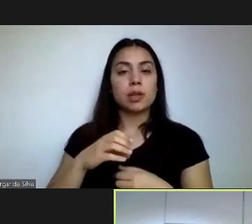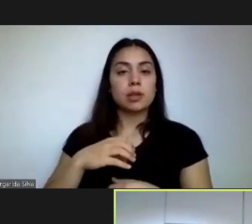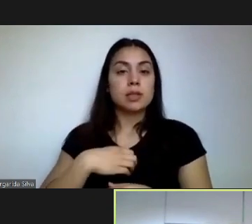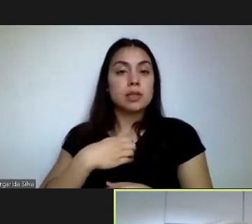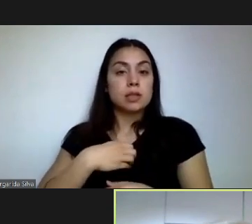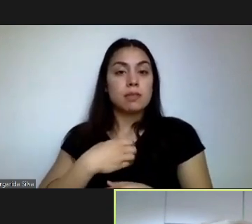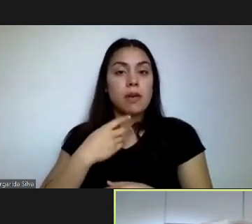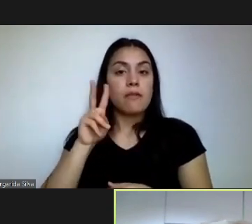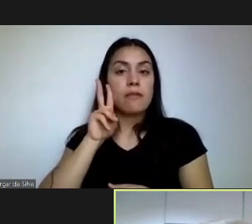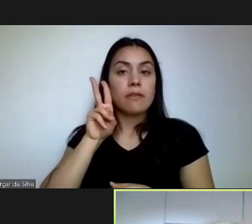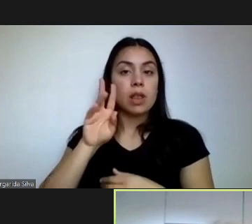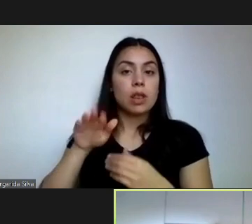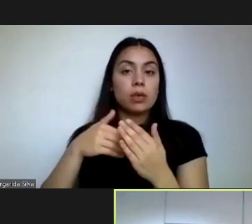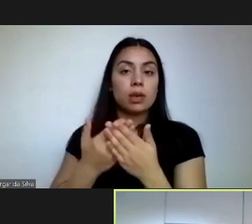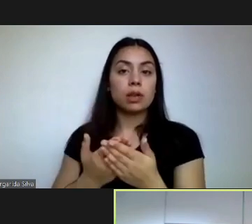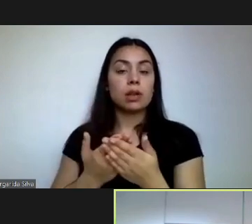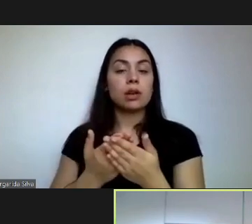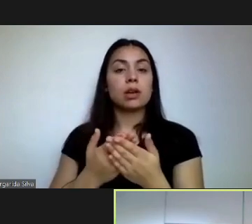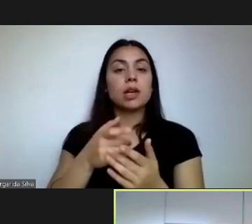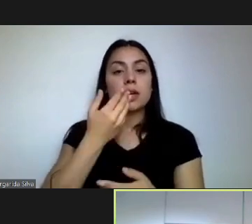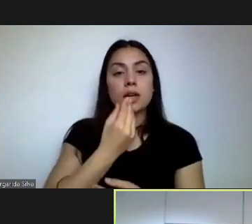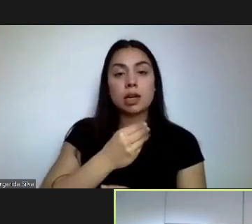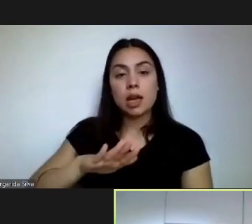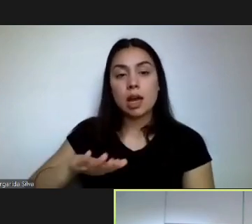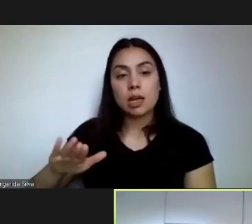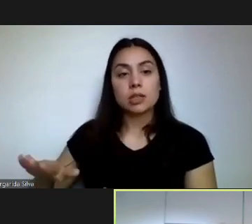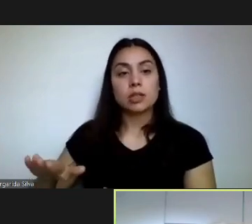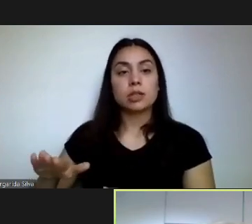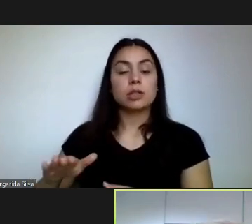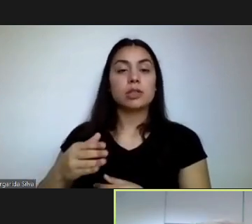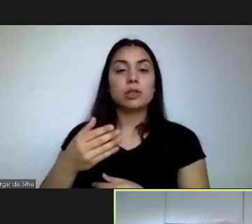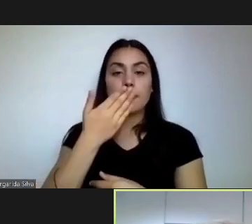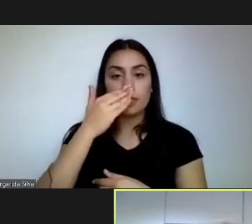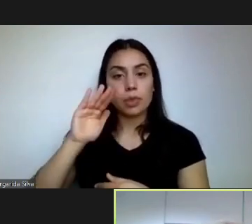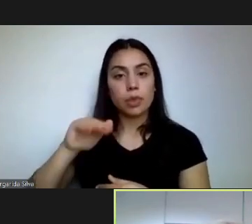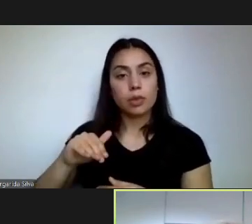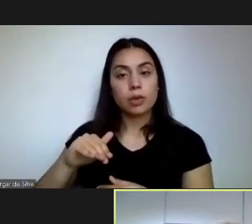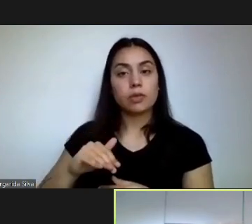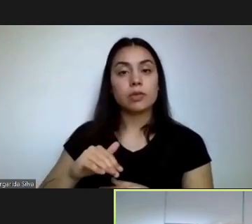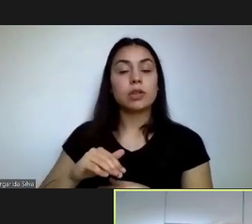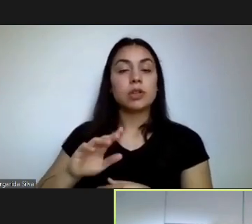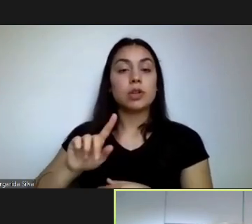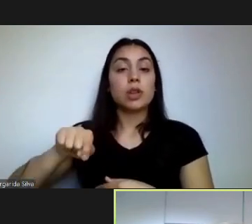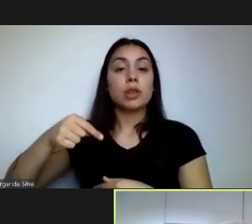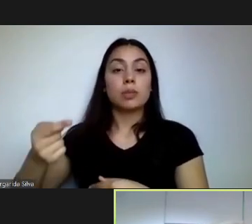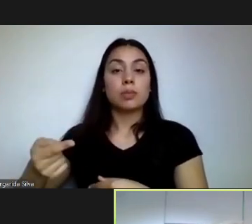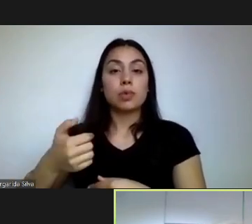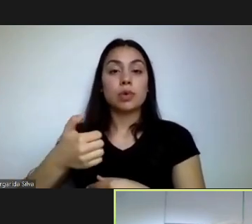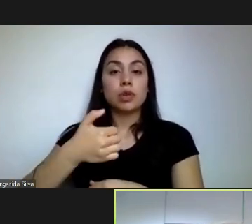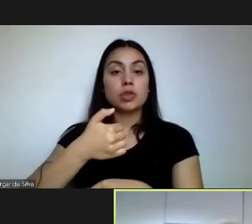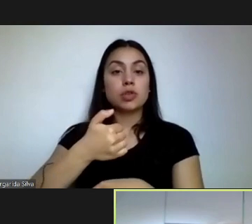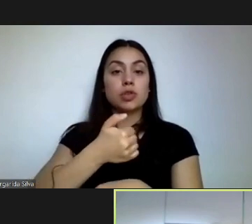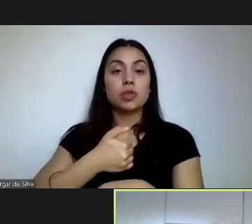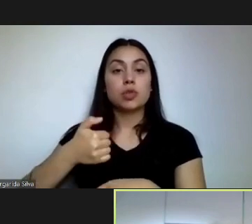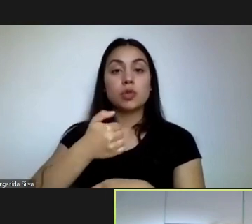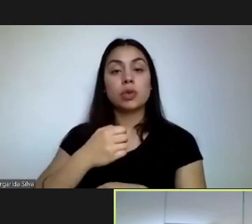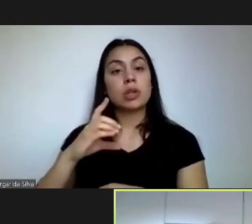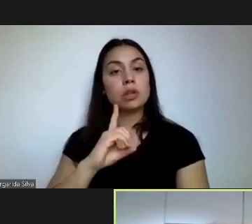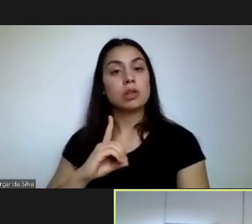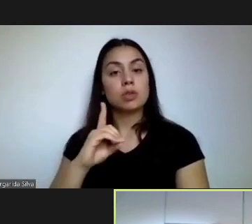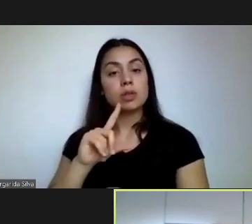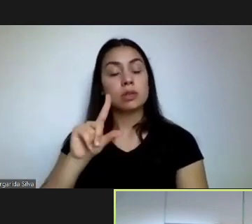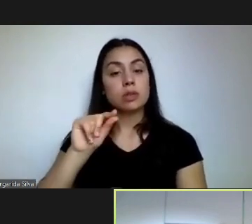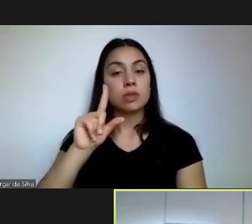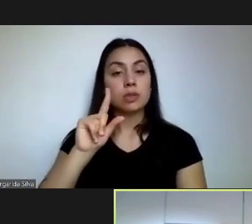jovens, e depois no 5º ano e no 6º ano já temos estas temáticas dentro